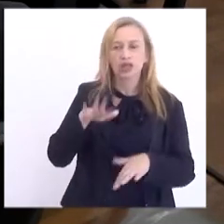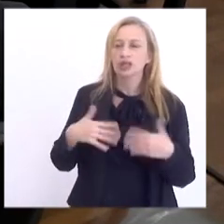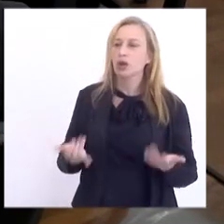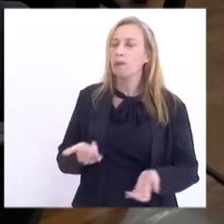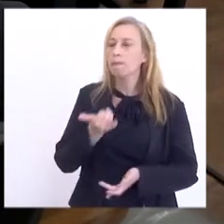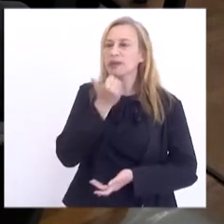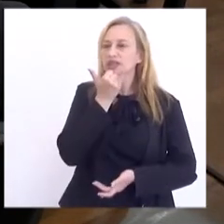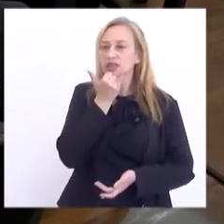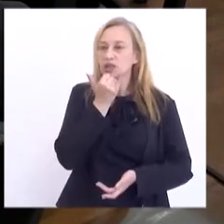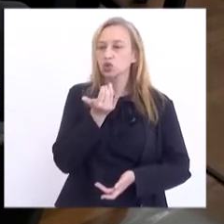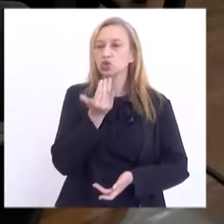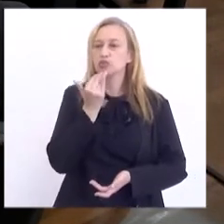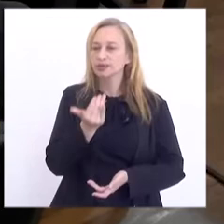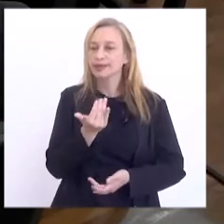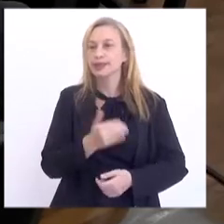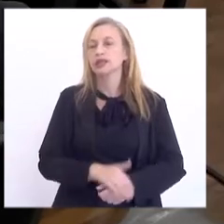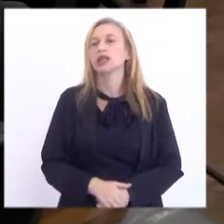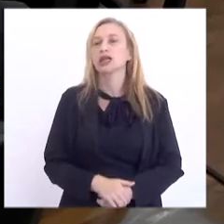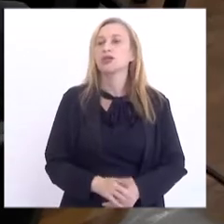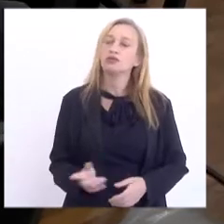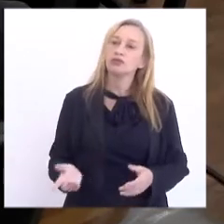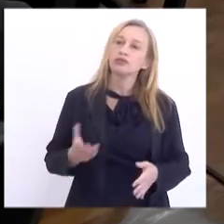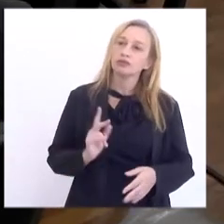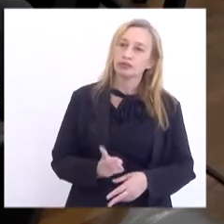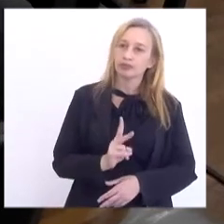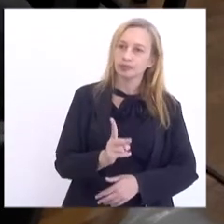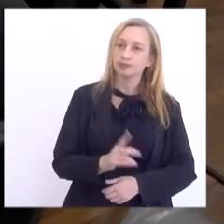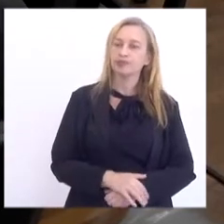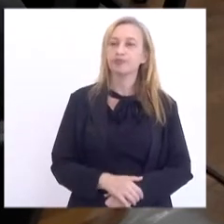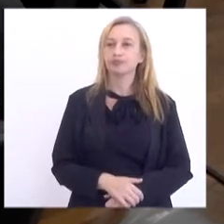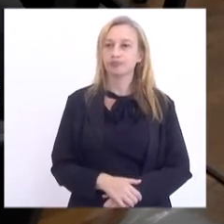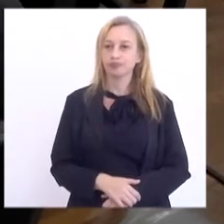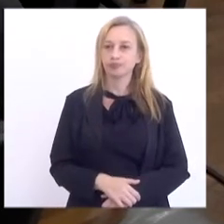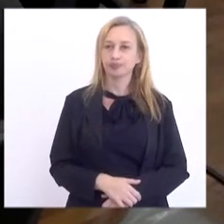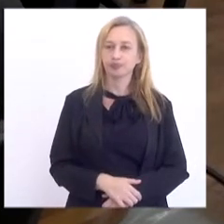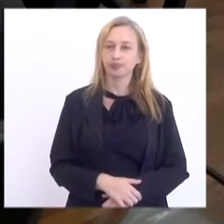então eu peço desculpa pelo atraso bem vamos lá